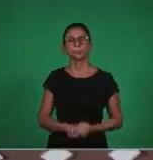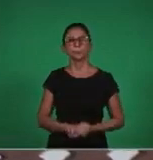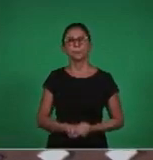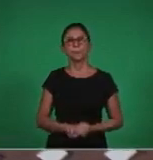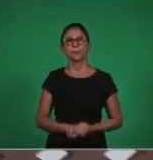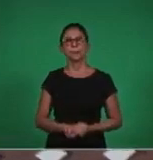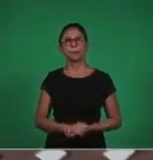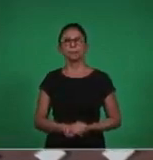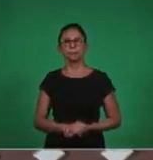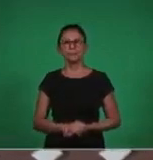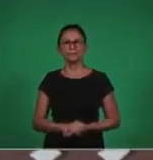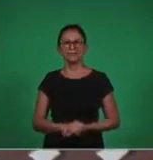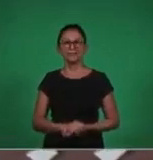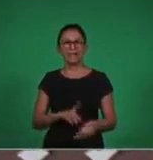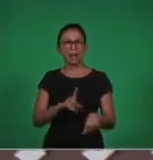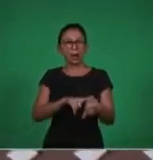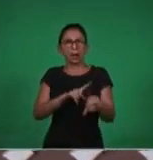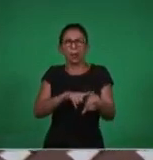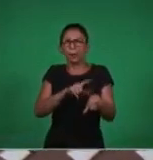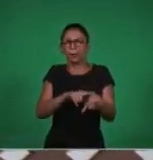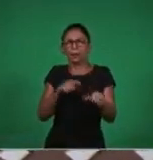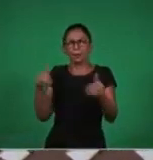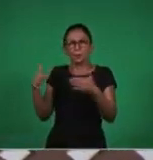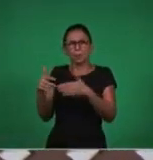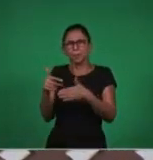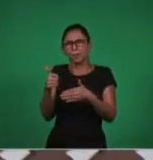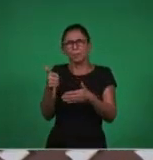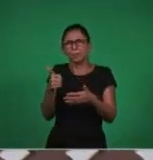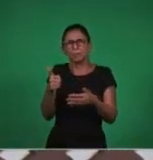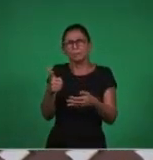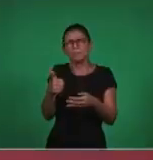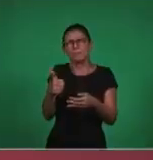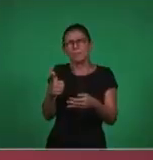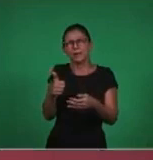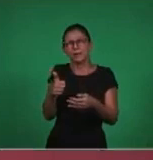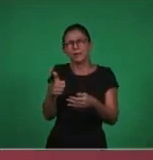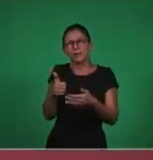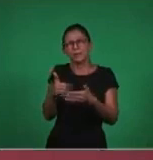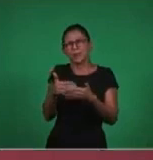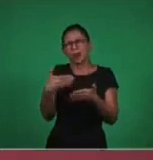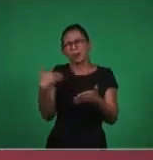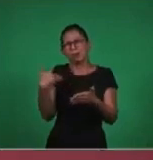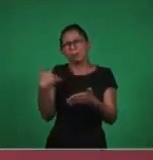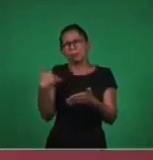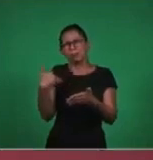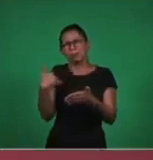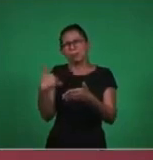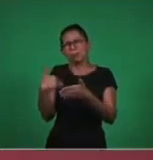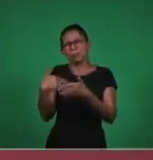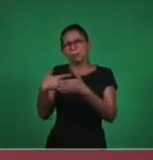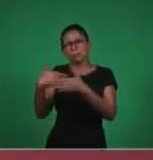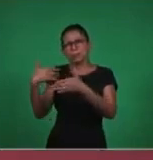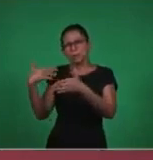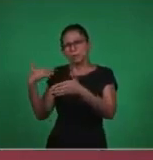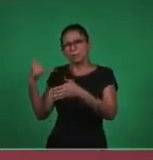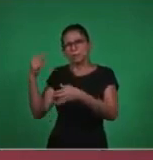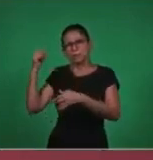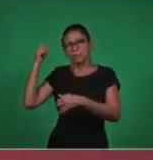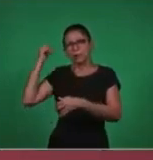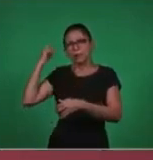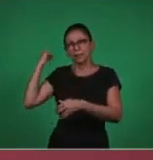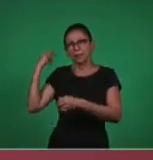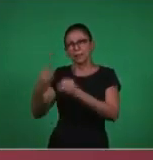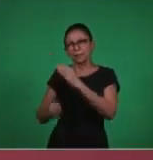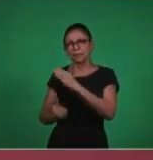tempo. Esse tempo, o mundo não sabia, porque na mecânica de Newton só existiam